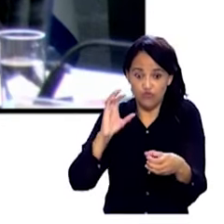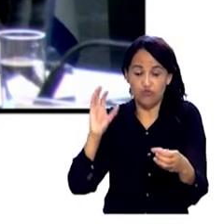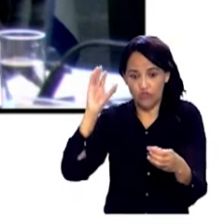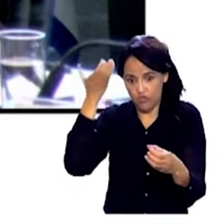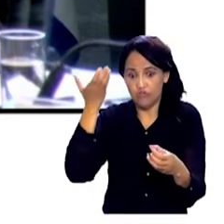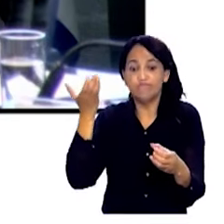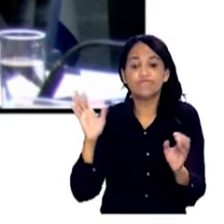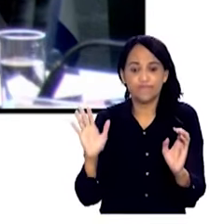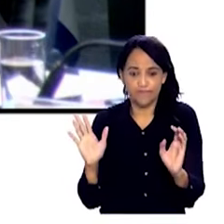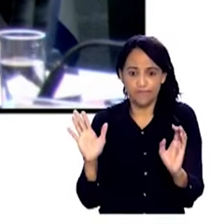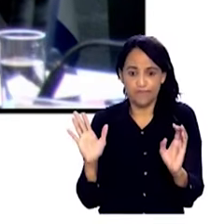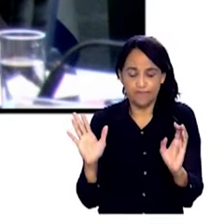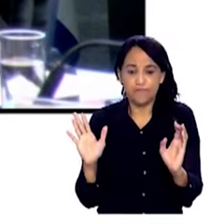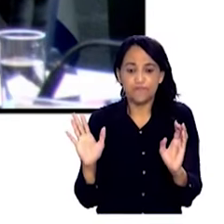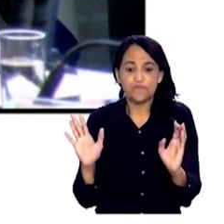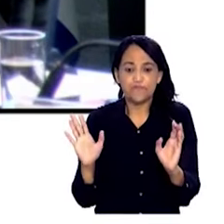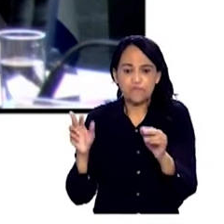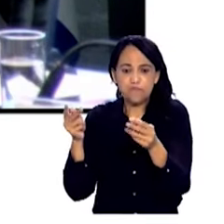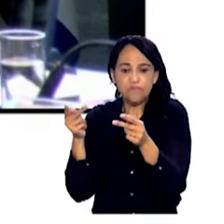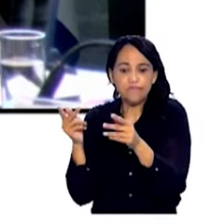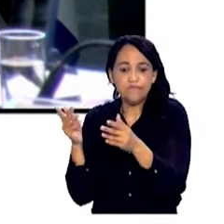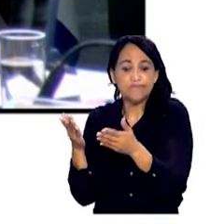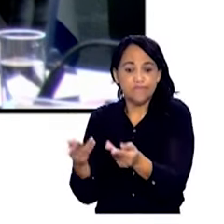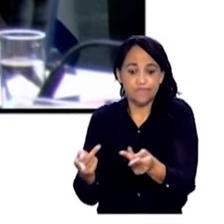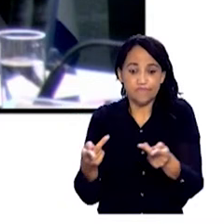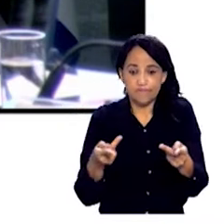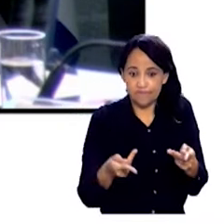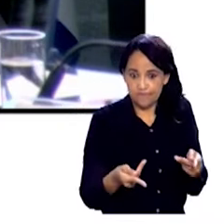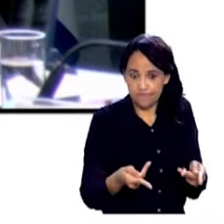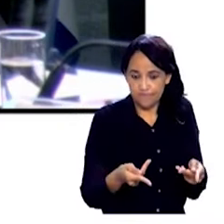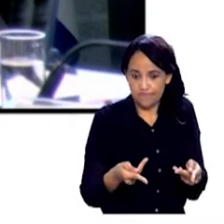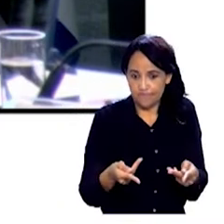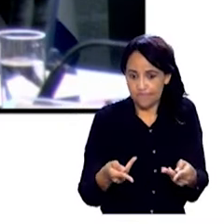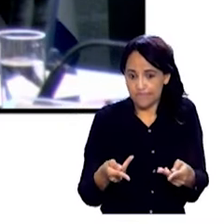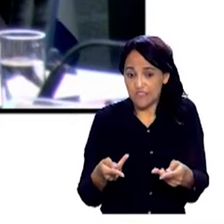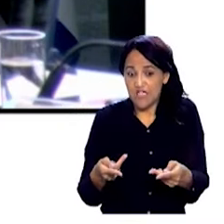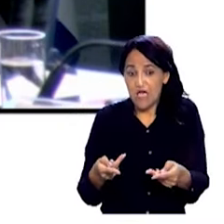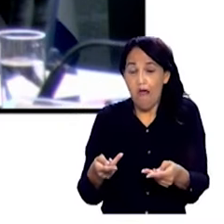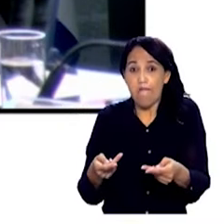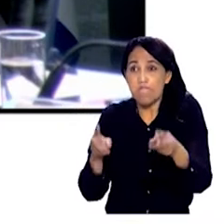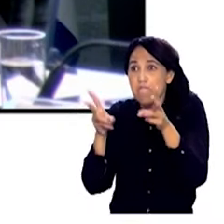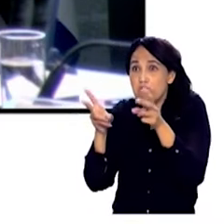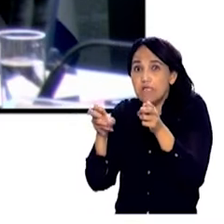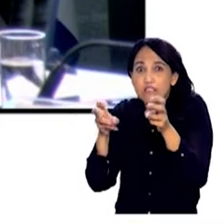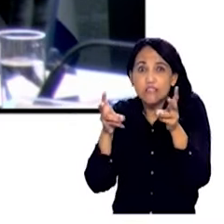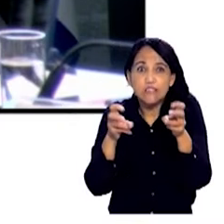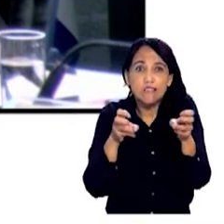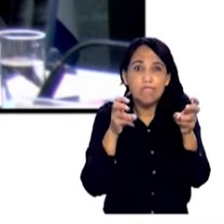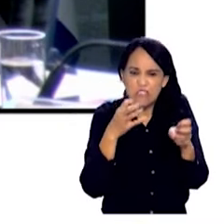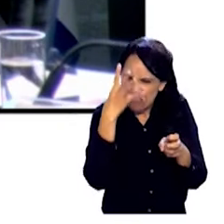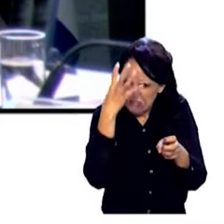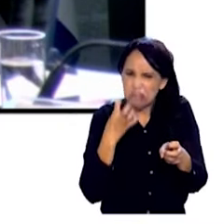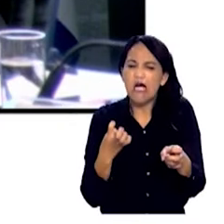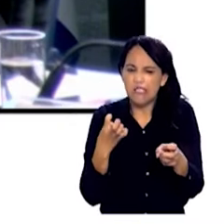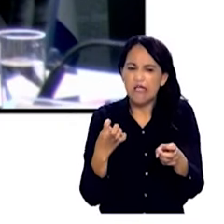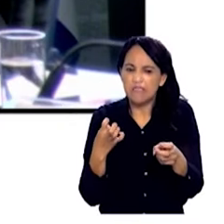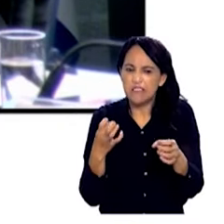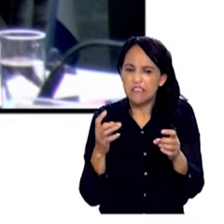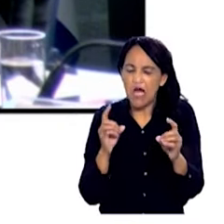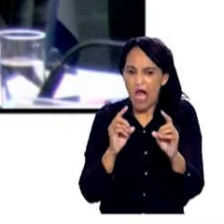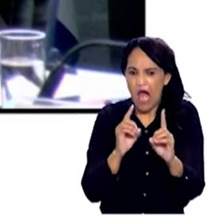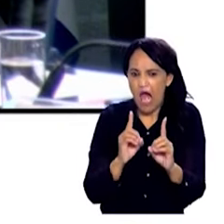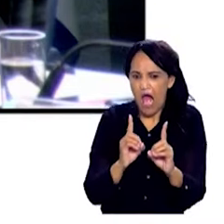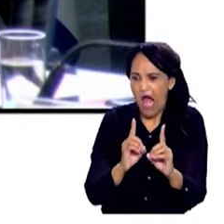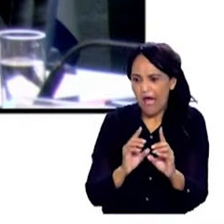estamos convidados a revisitar seriamente a distância entre essas identidades